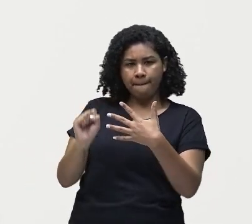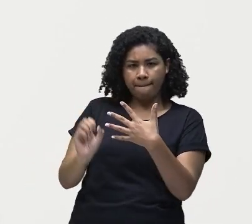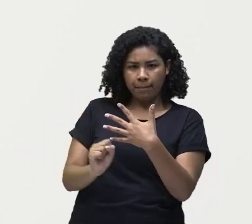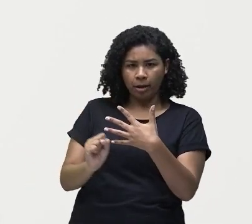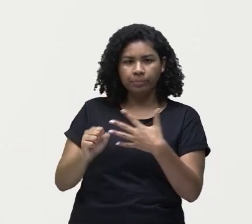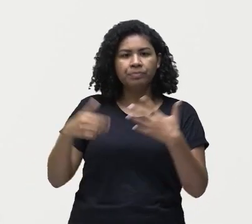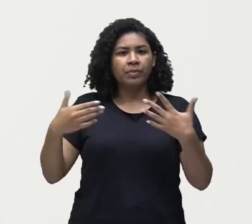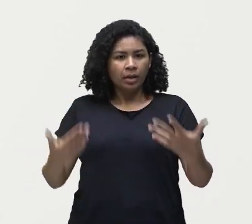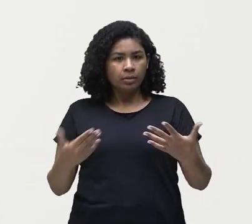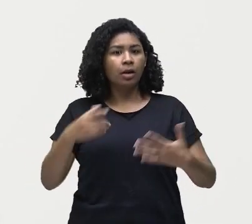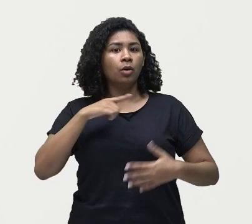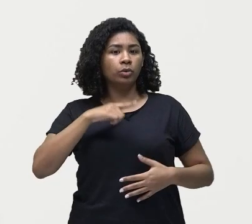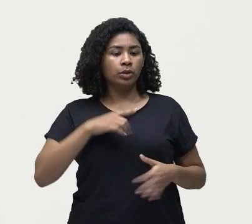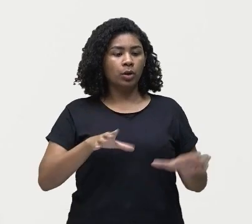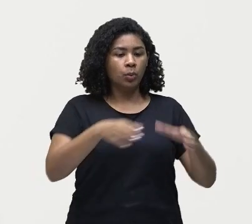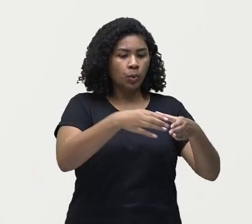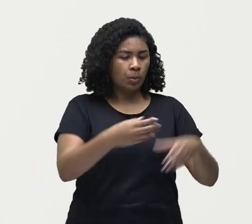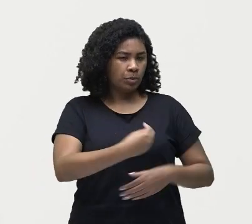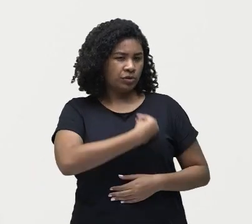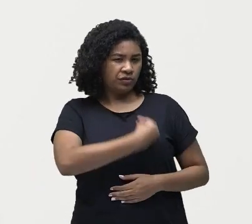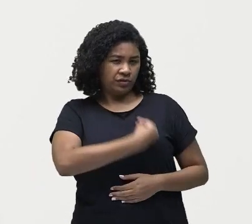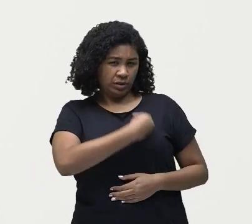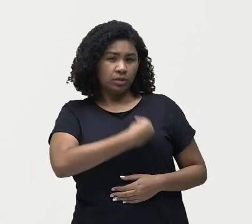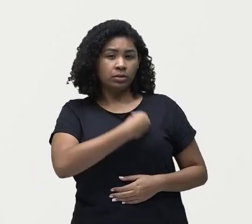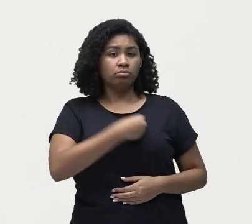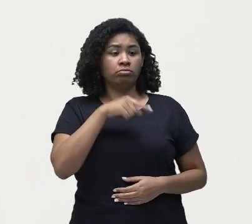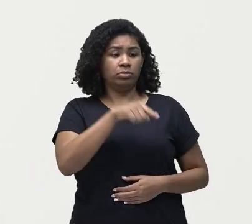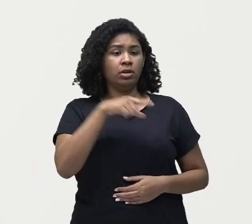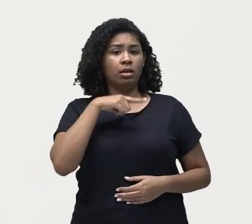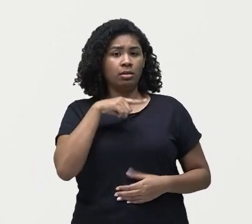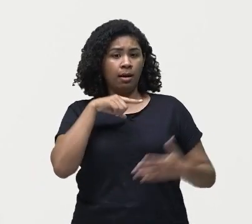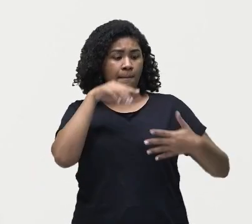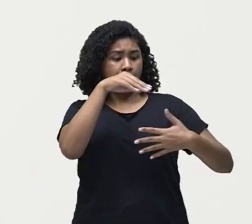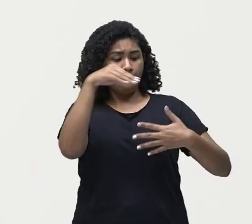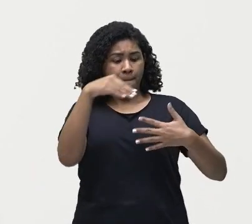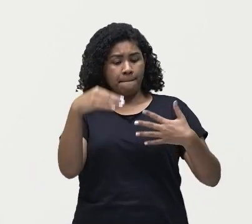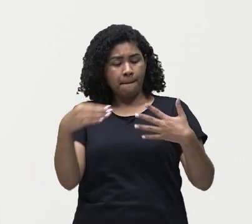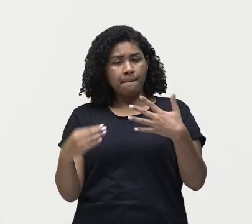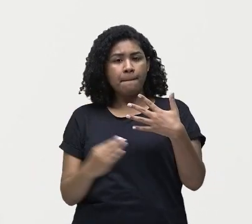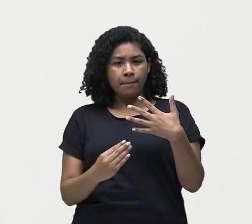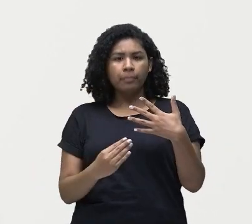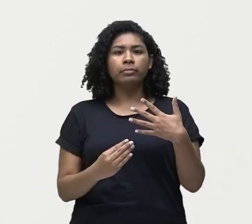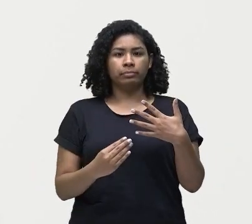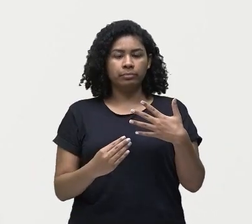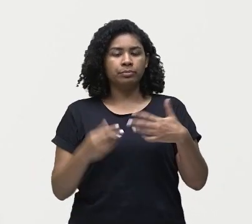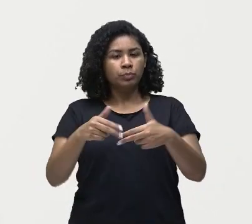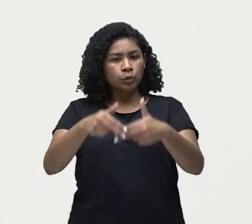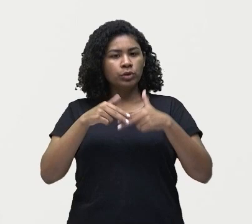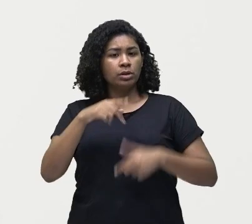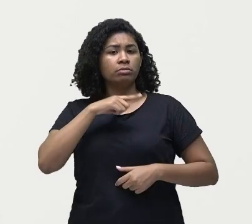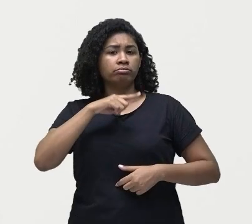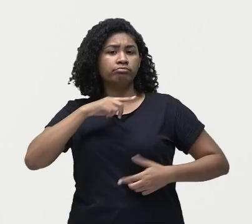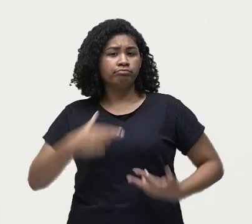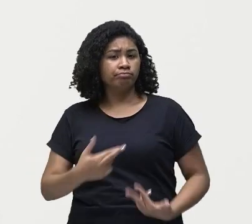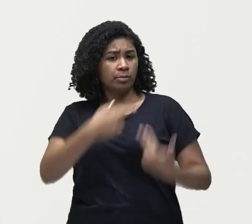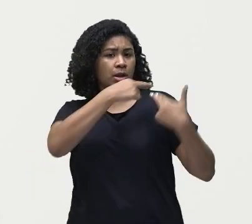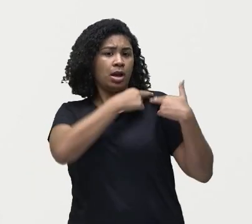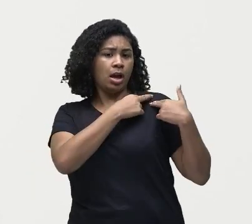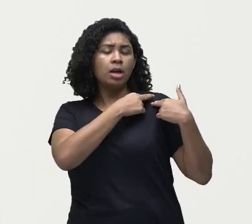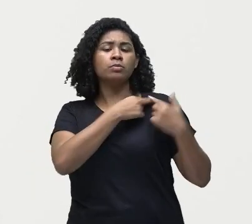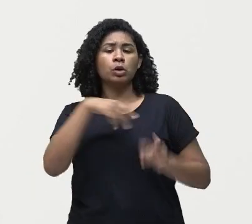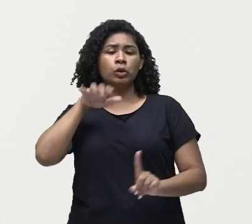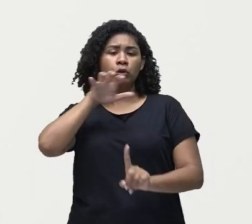em um nível, realizando determinado papel que vai influenciar